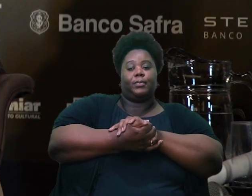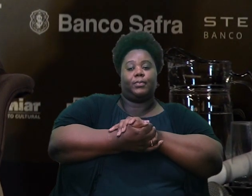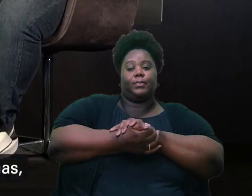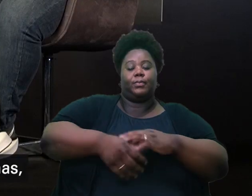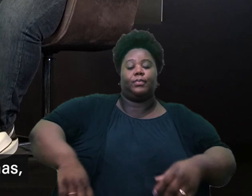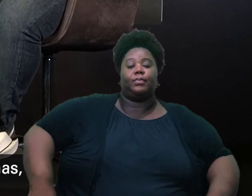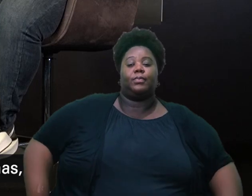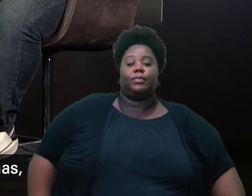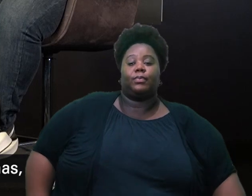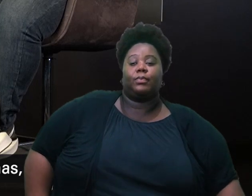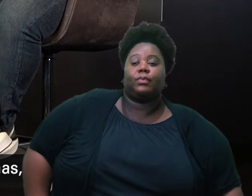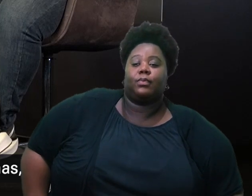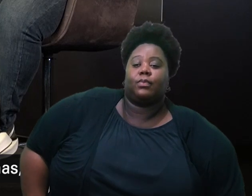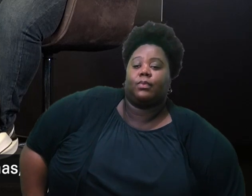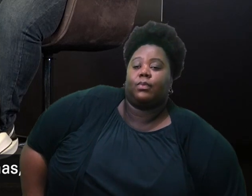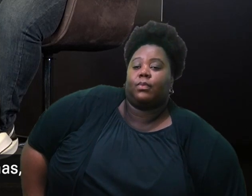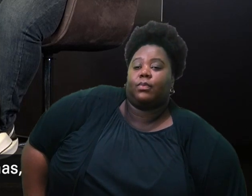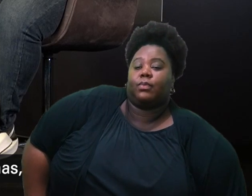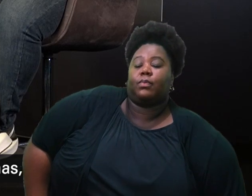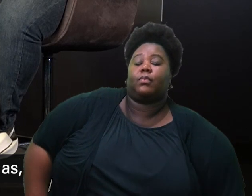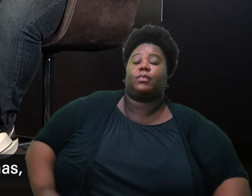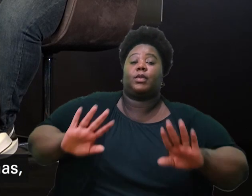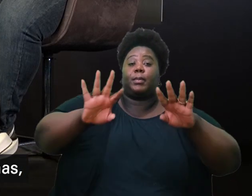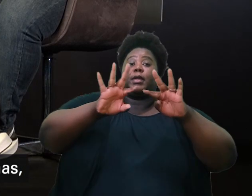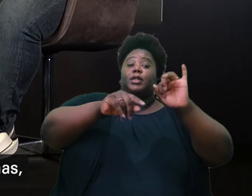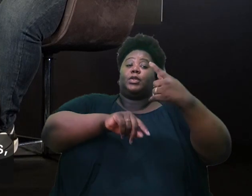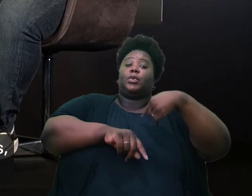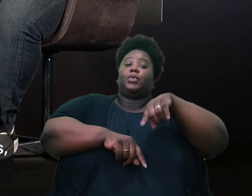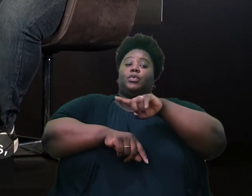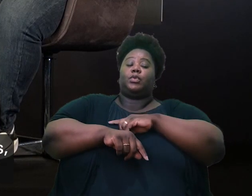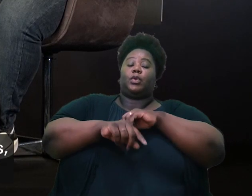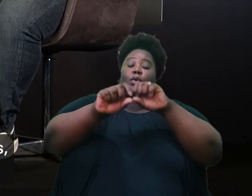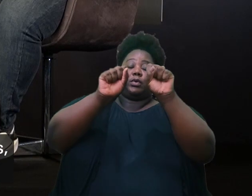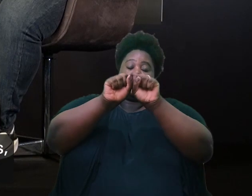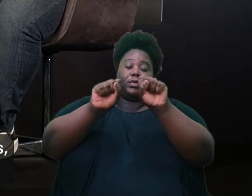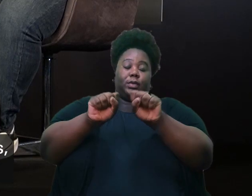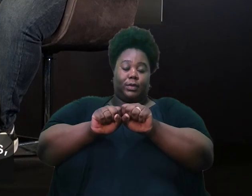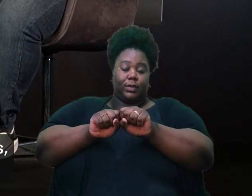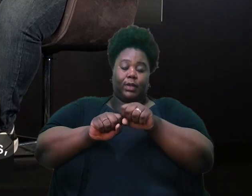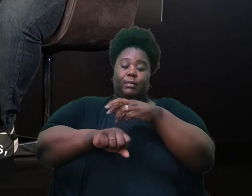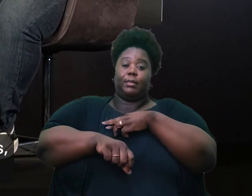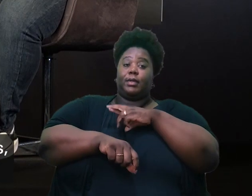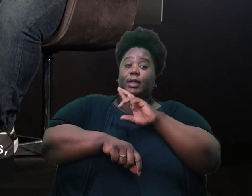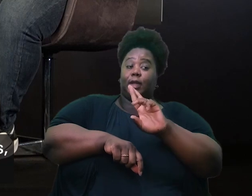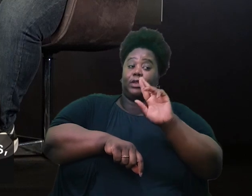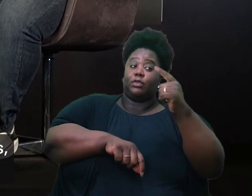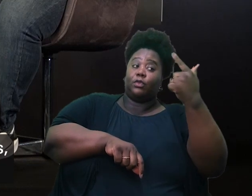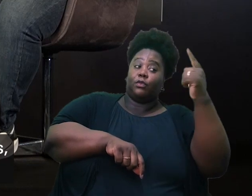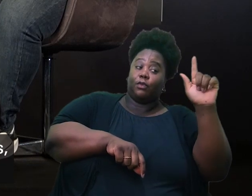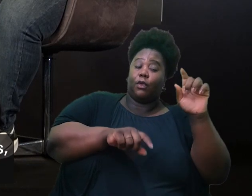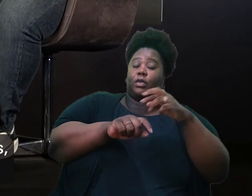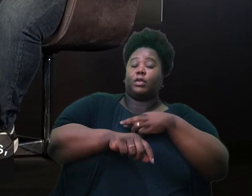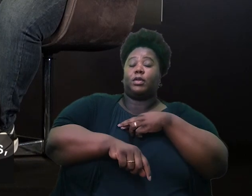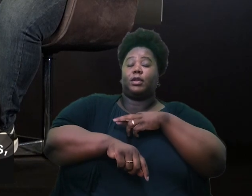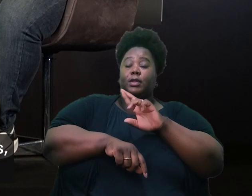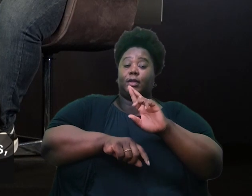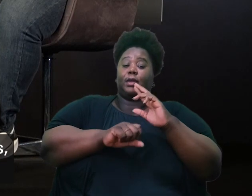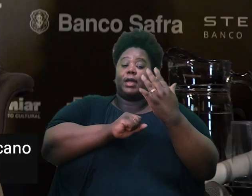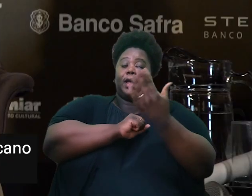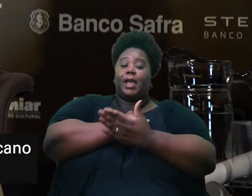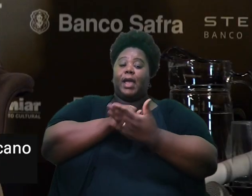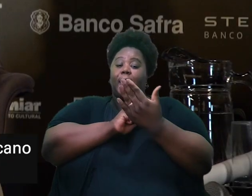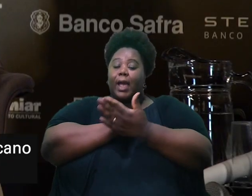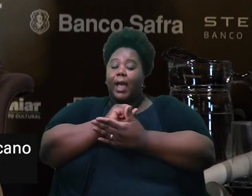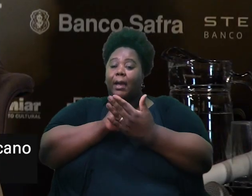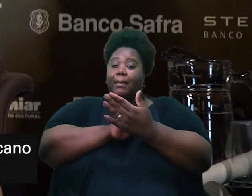Não é? Mas em todos esses nossos sistemas, sejam religiosos, sejam seculares, os